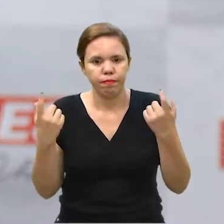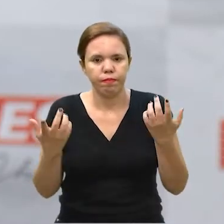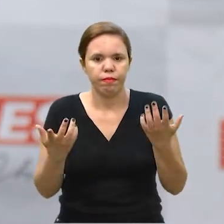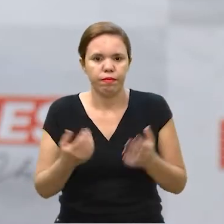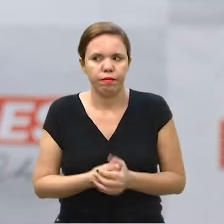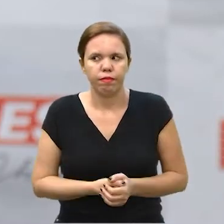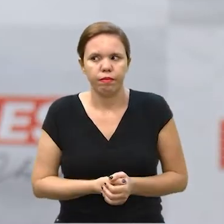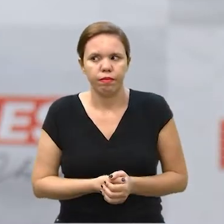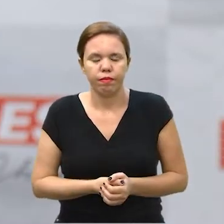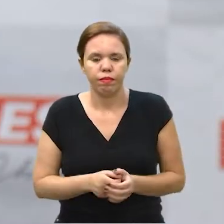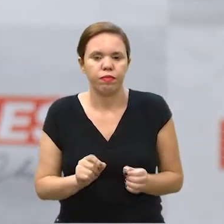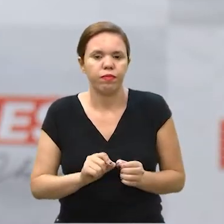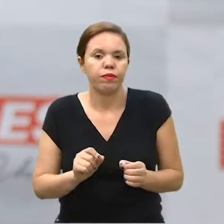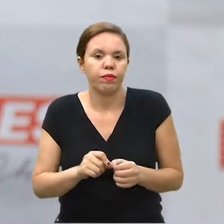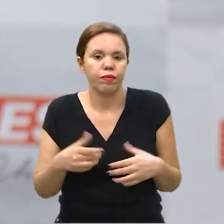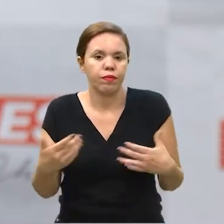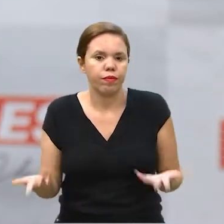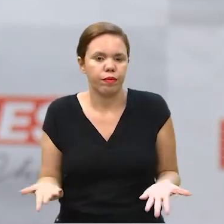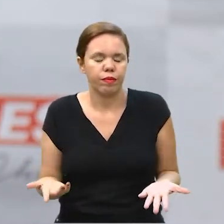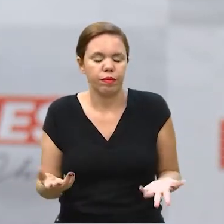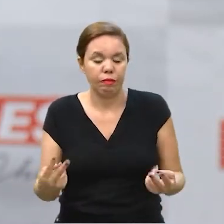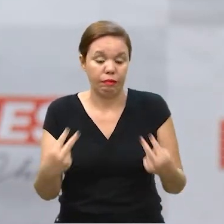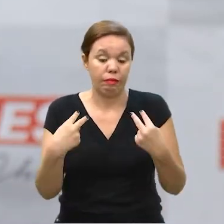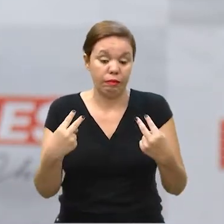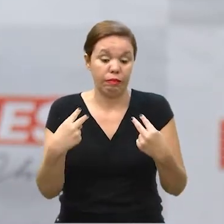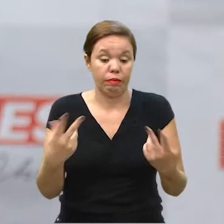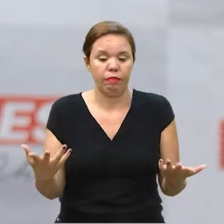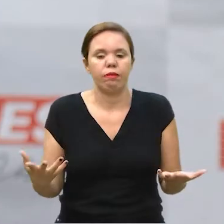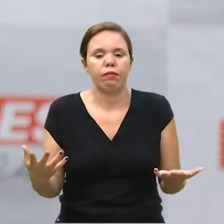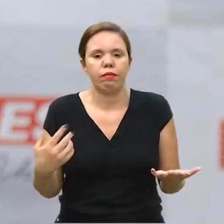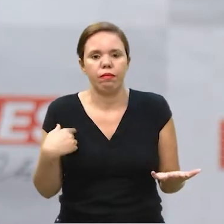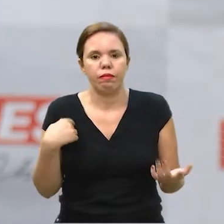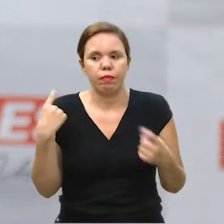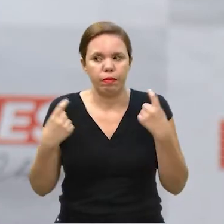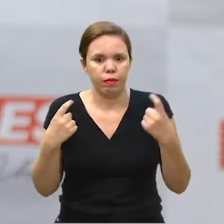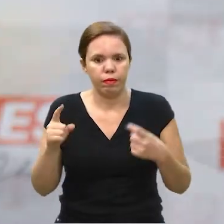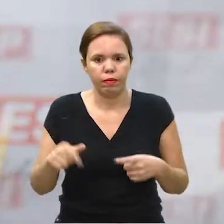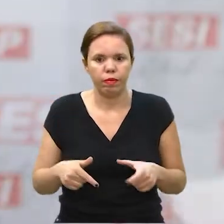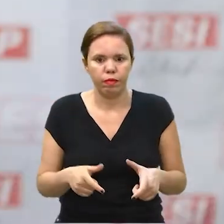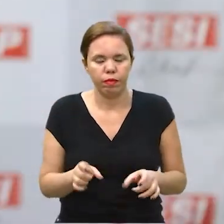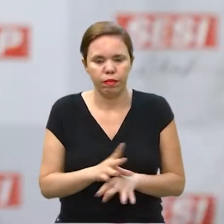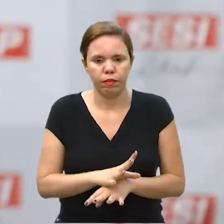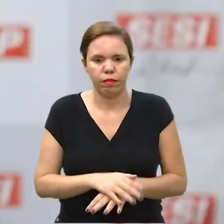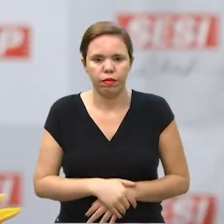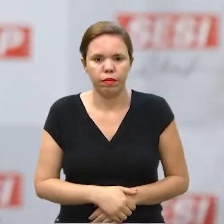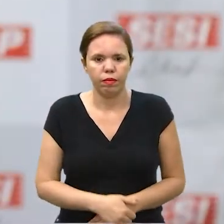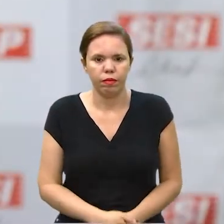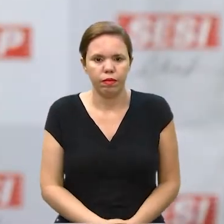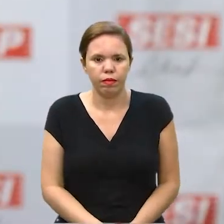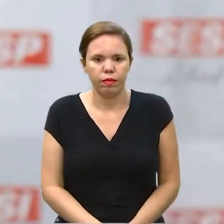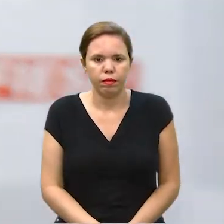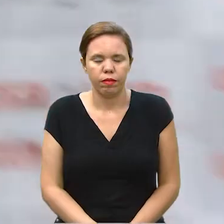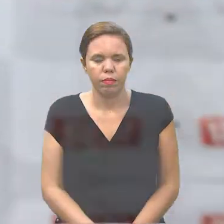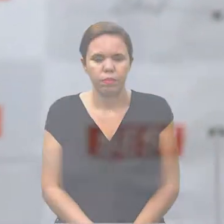e não em fazer ou ficarem me olhando, a minha preocupação é o prato mesmo.